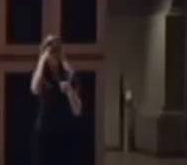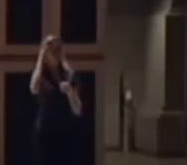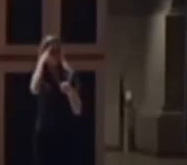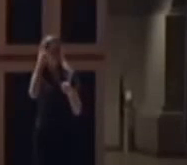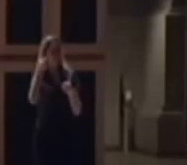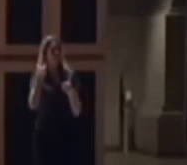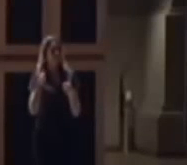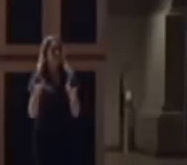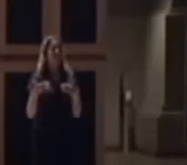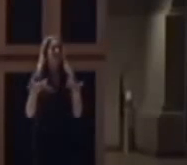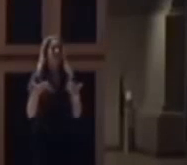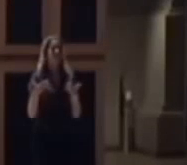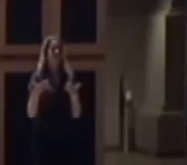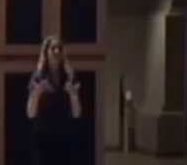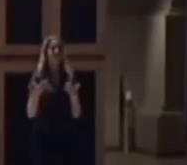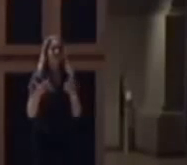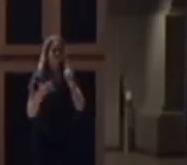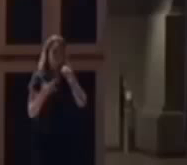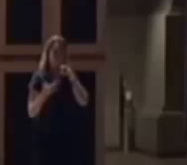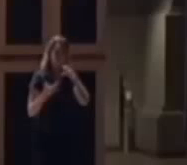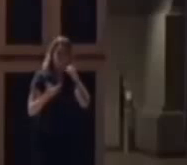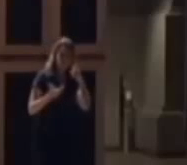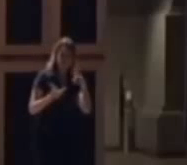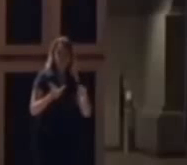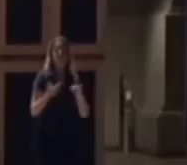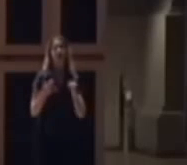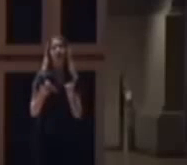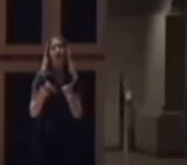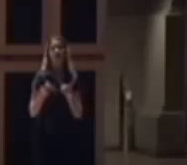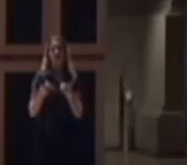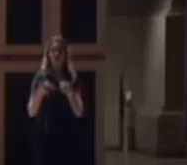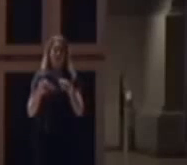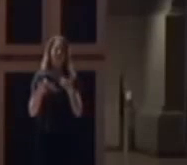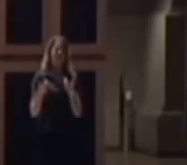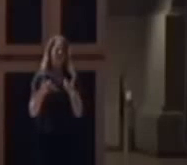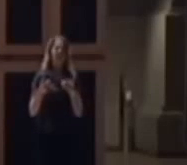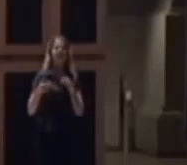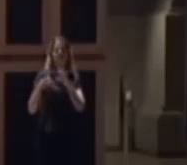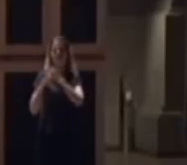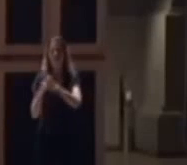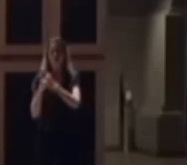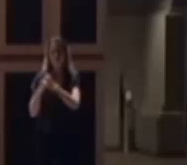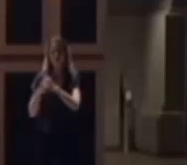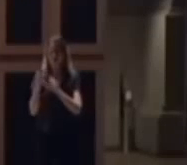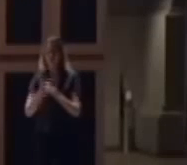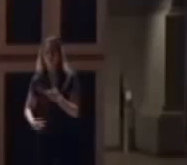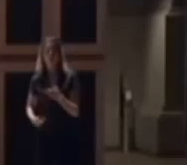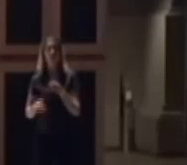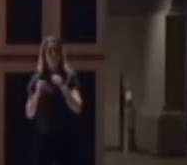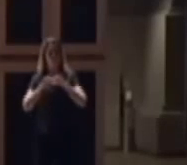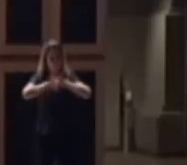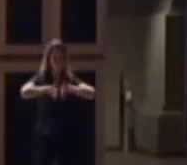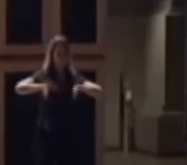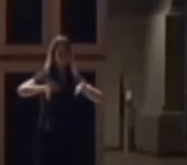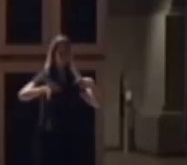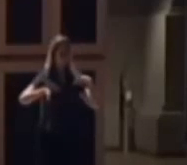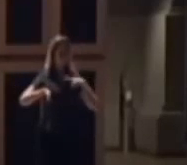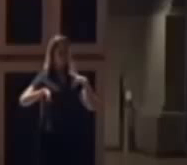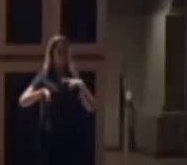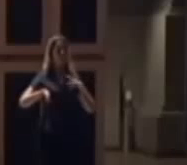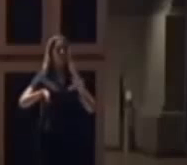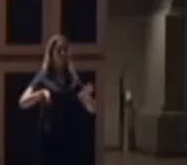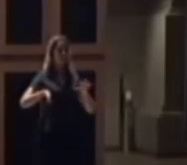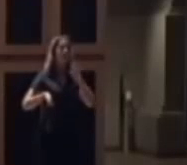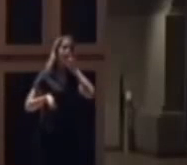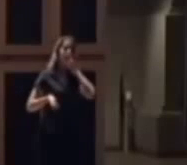cada vez mais essas OCIPs dependam menos do recurso público e possam trazer parcerias privadas e resultados